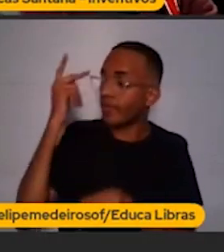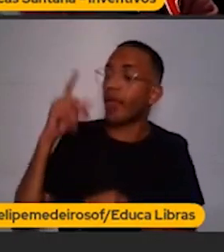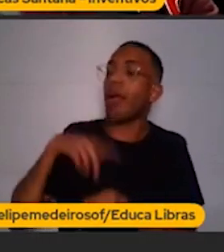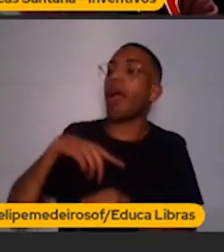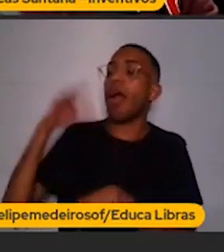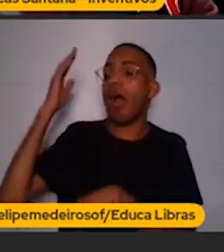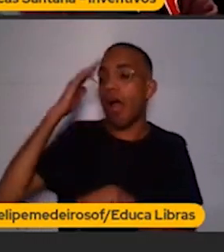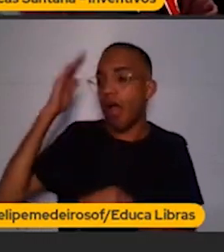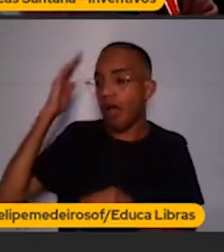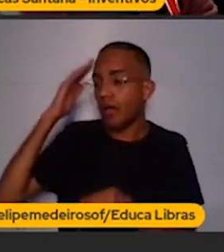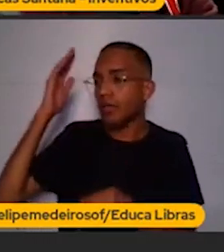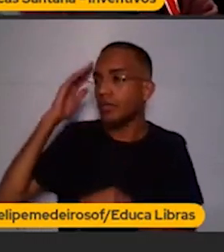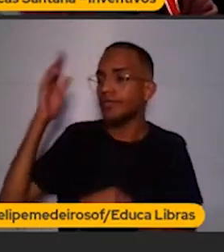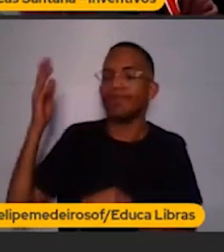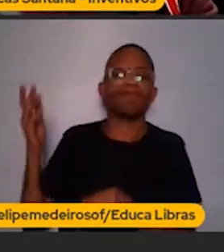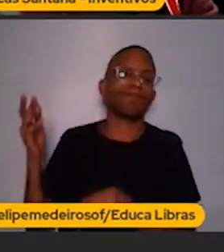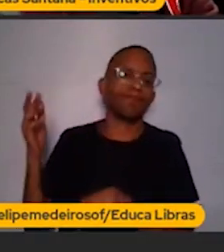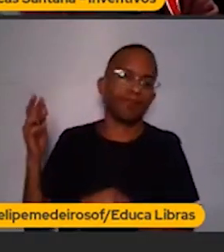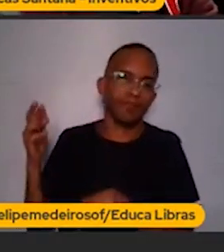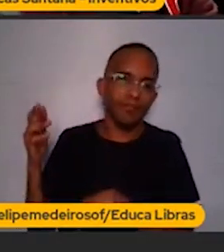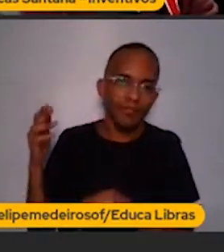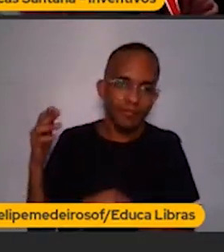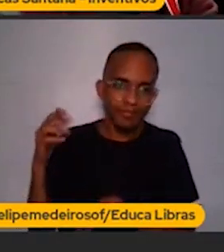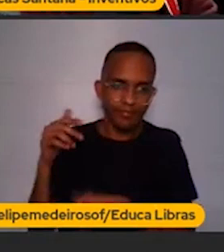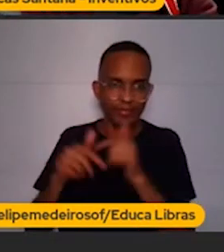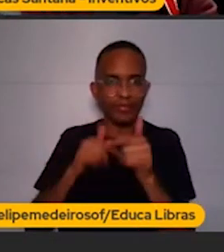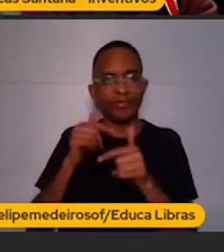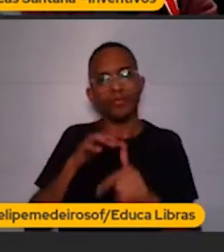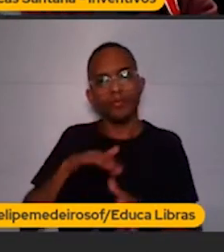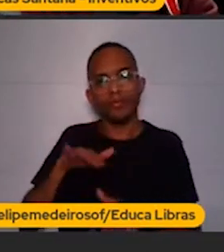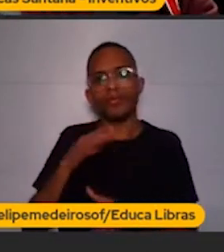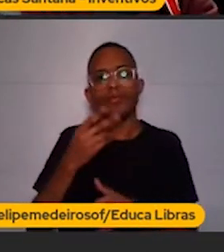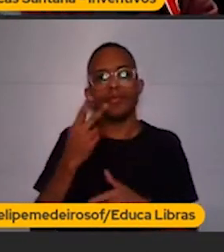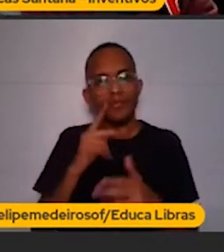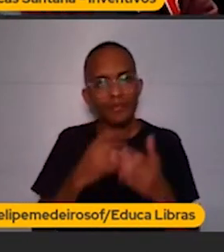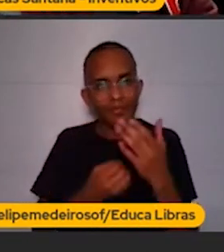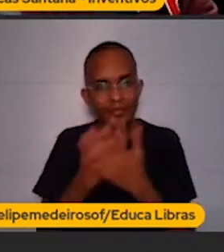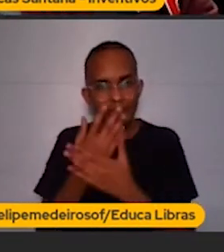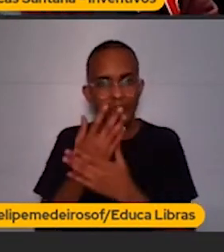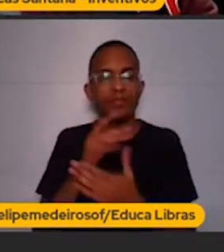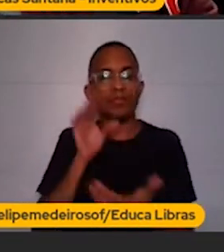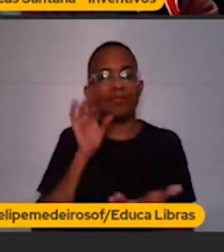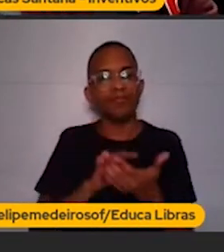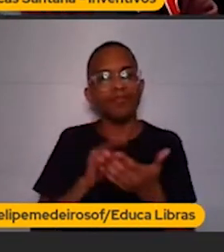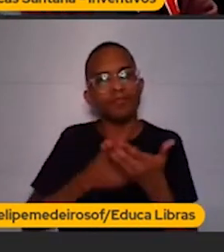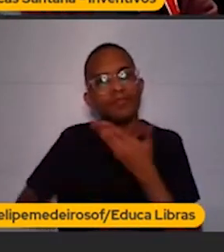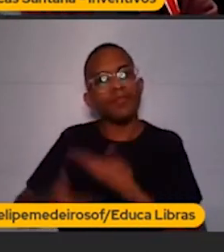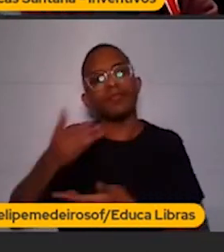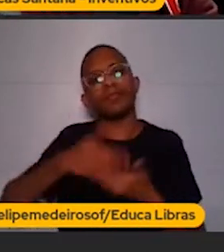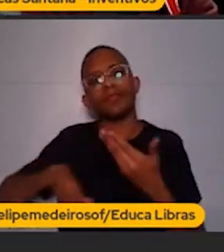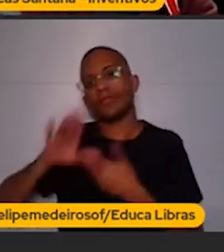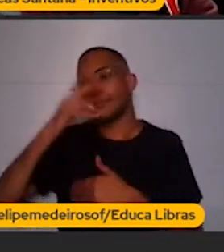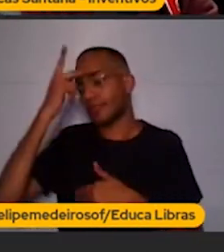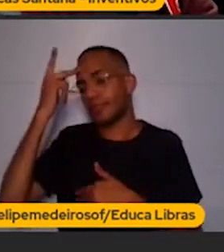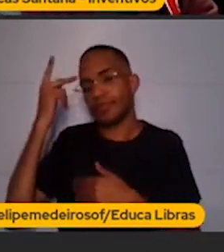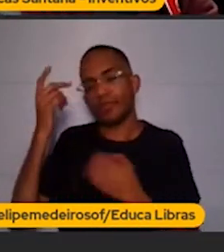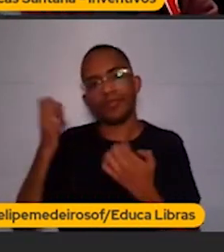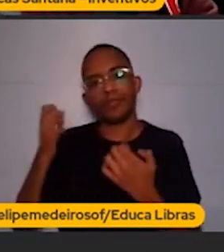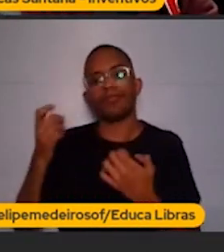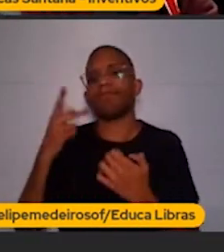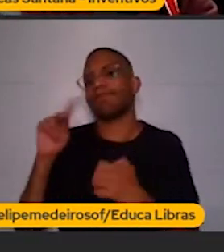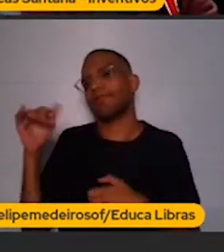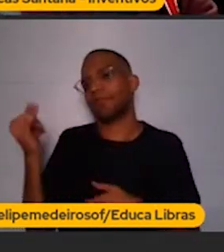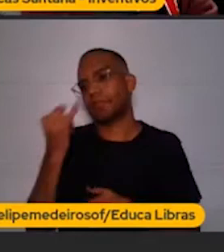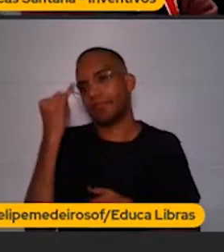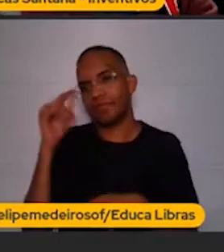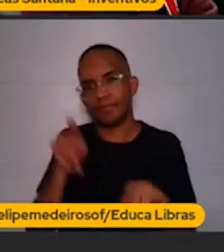se de fato o serviço, o produto ou solução que você está criando, de fato interage com o que a pessoa quer. Então é bem importante isso